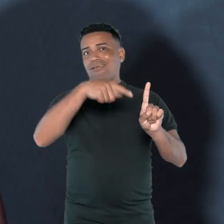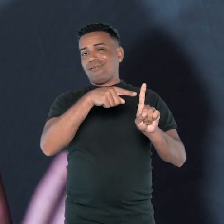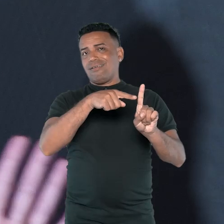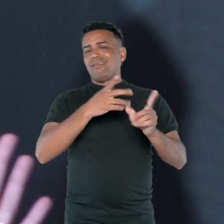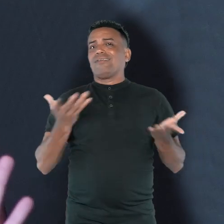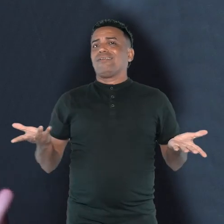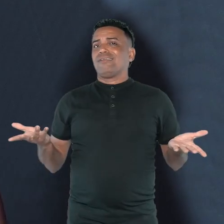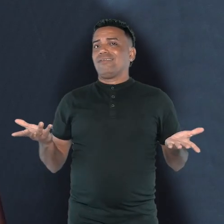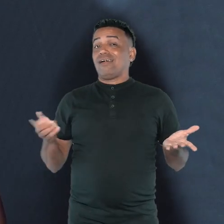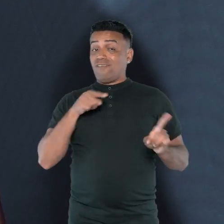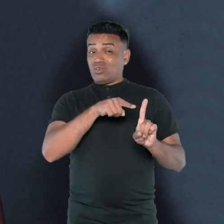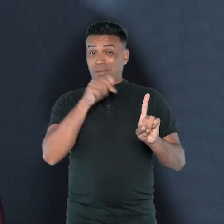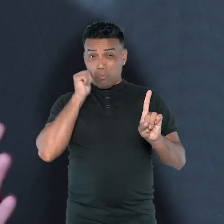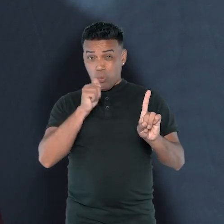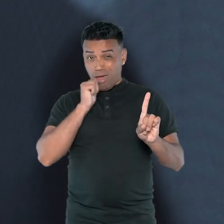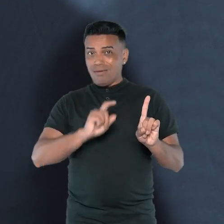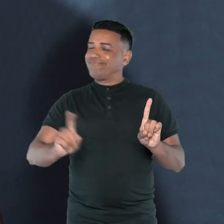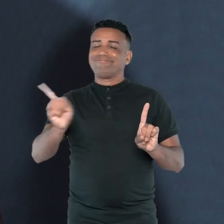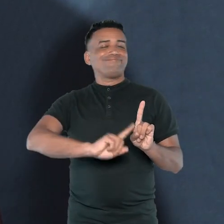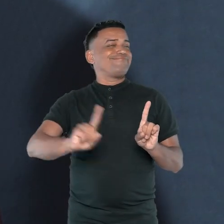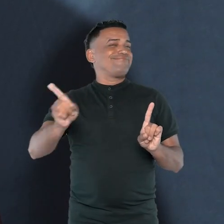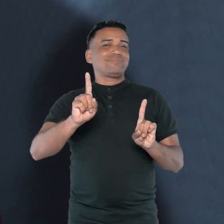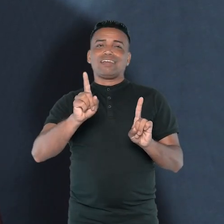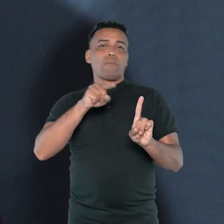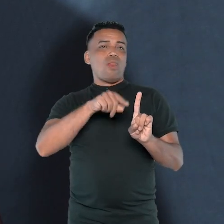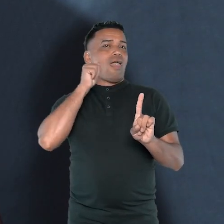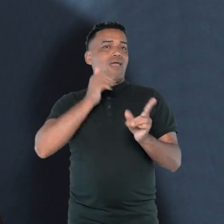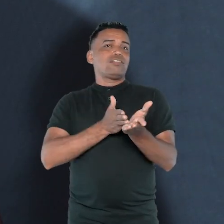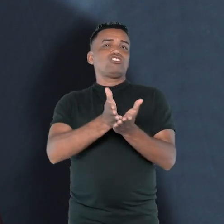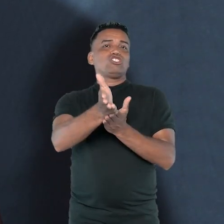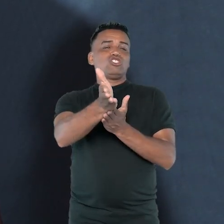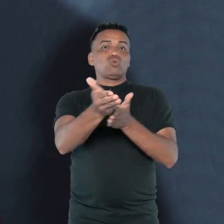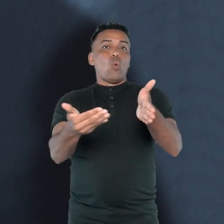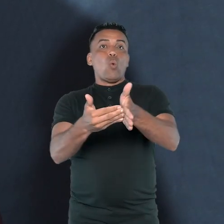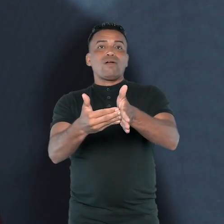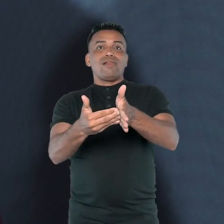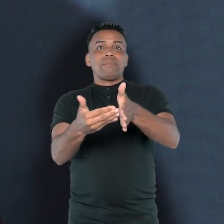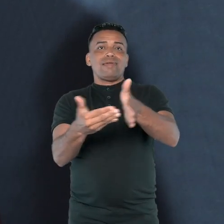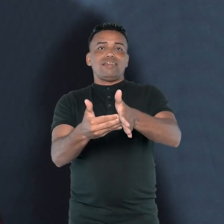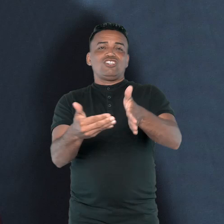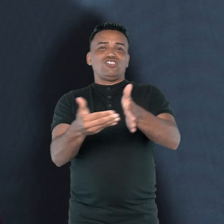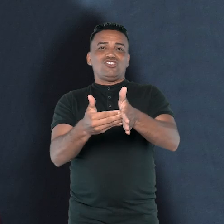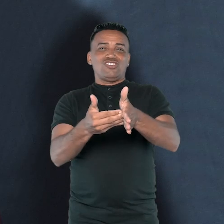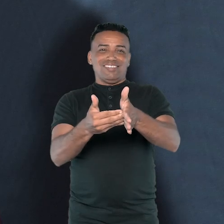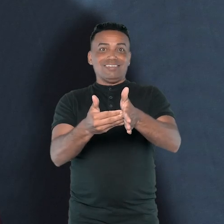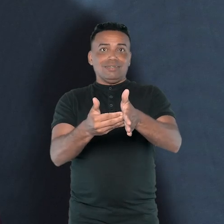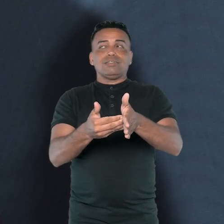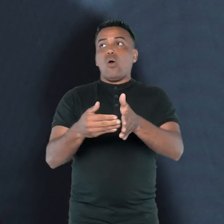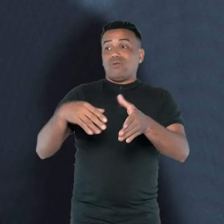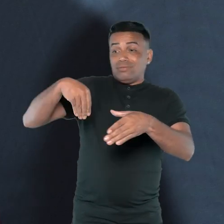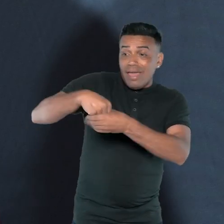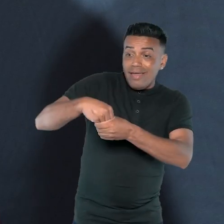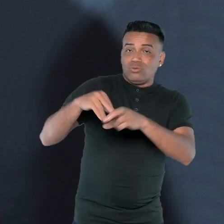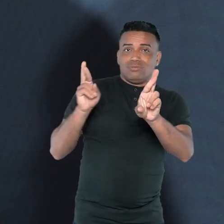não. Né, vocês têm um destino um tanto mais restrito. Então, tem esse ponto dessa